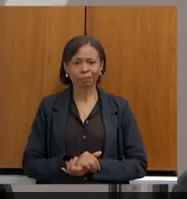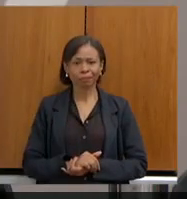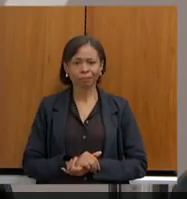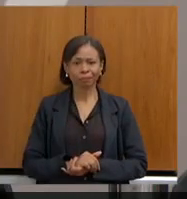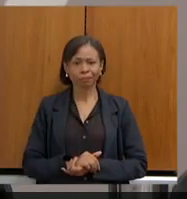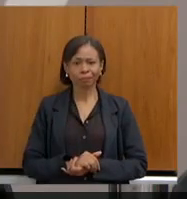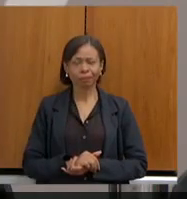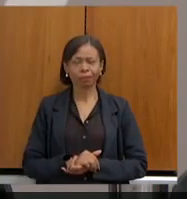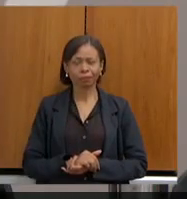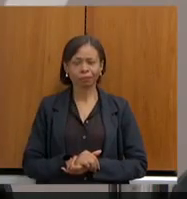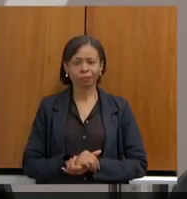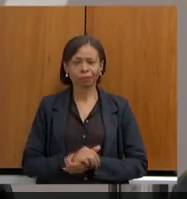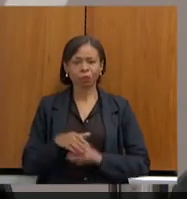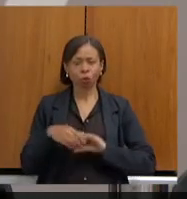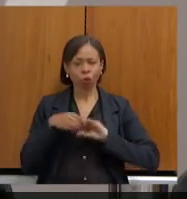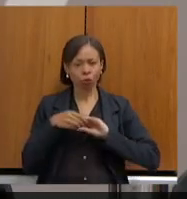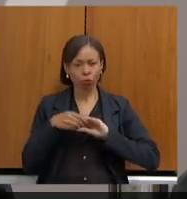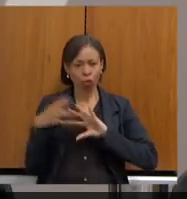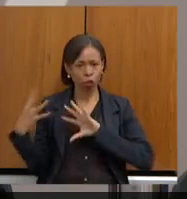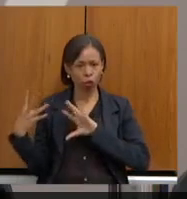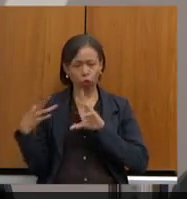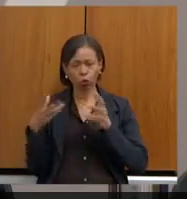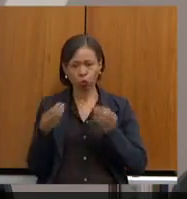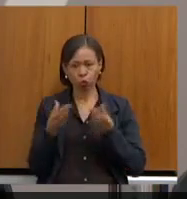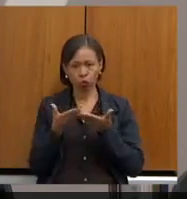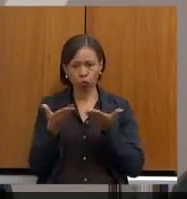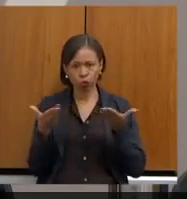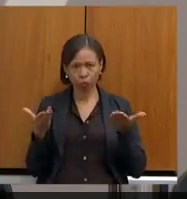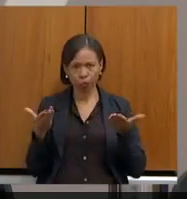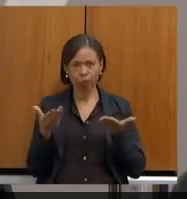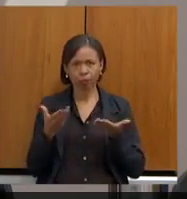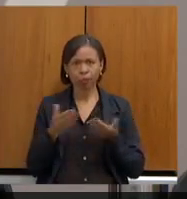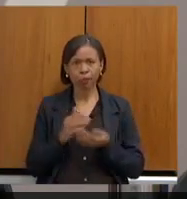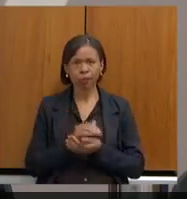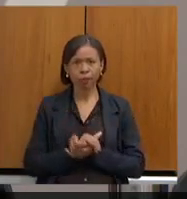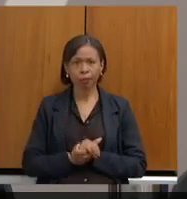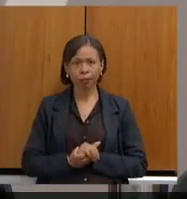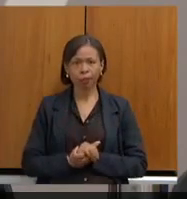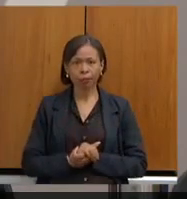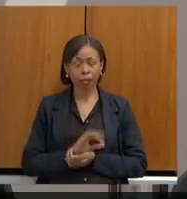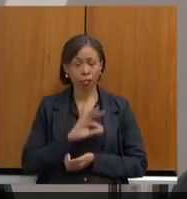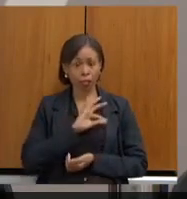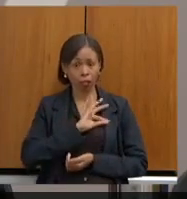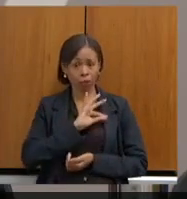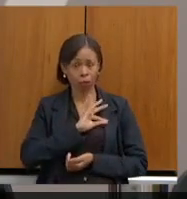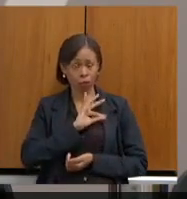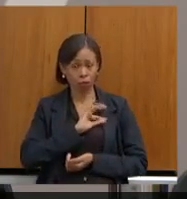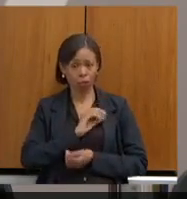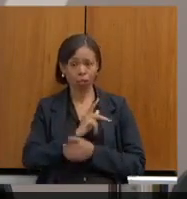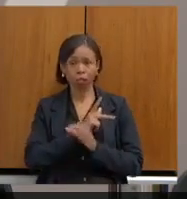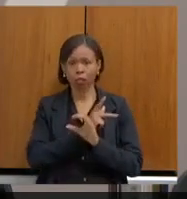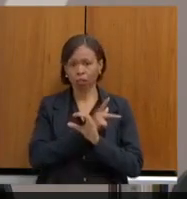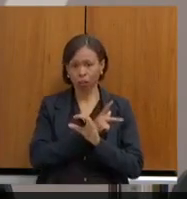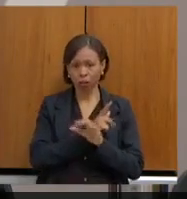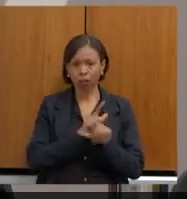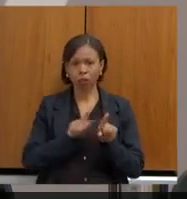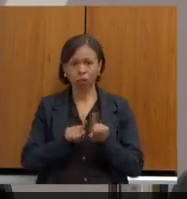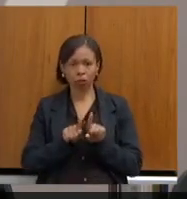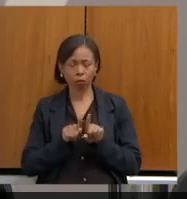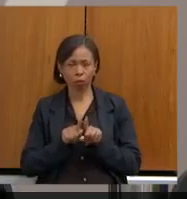pastor cumprimentar a todos a pessoa Doutor Joaquim também que tem complementar todos integrantes aqui da Polícia Civil